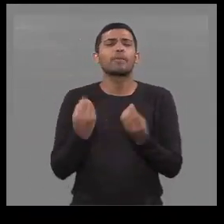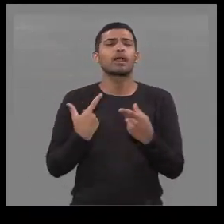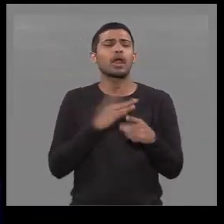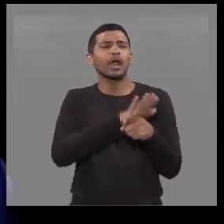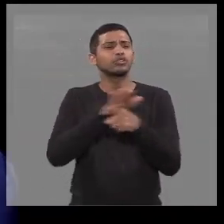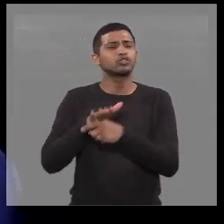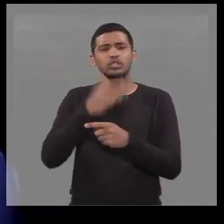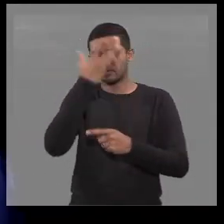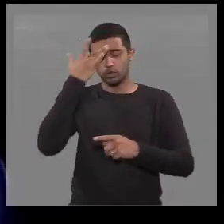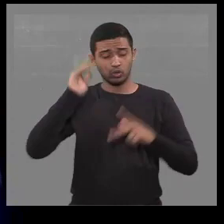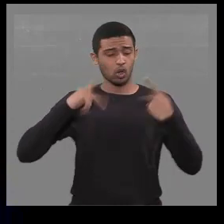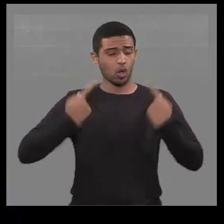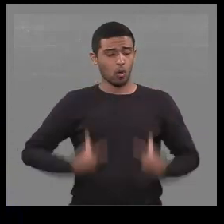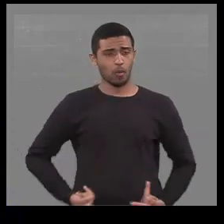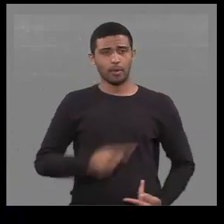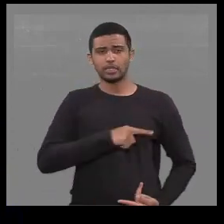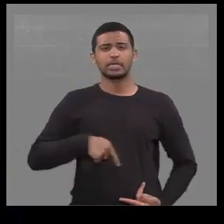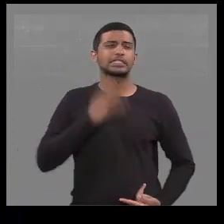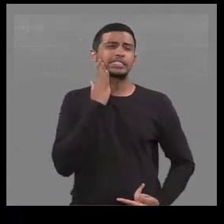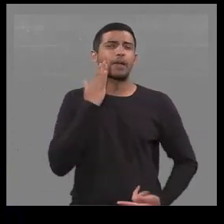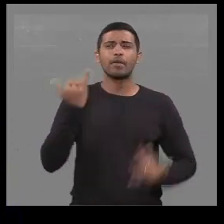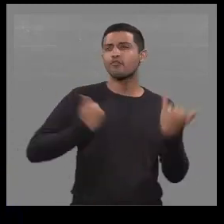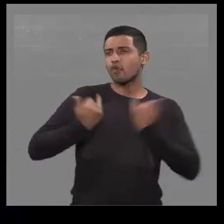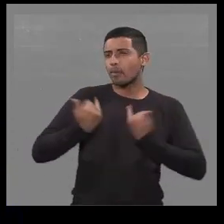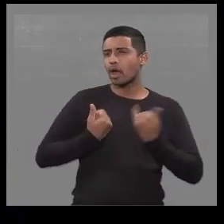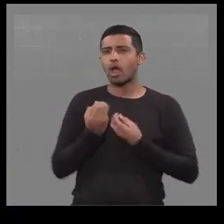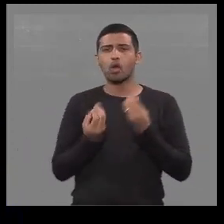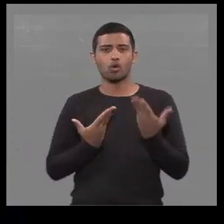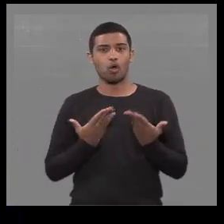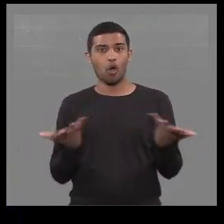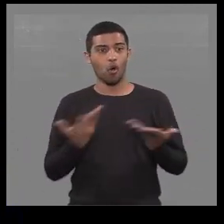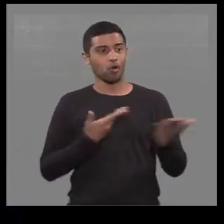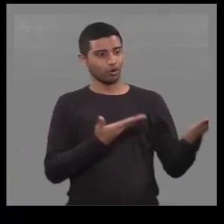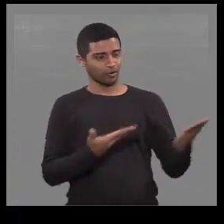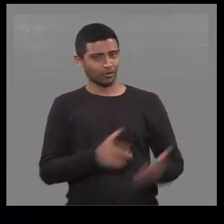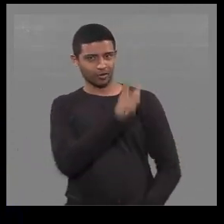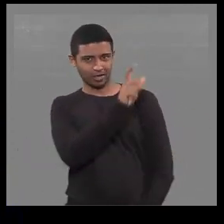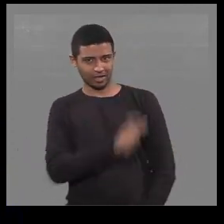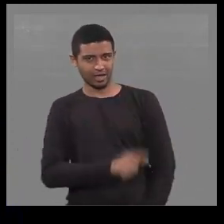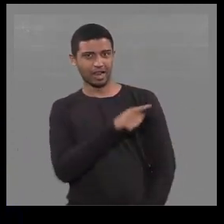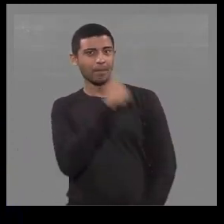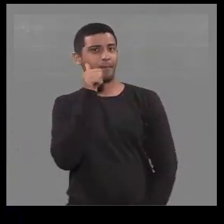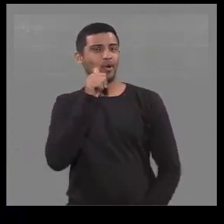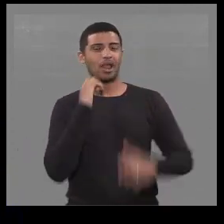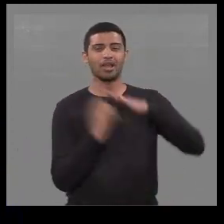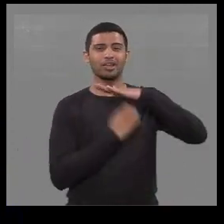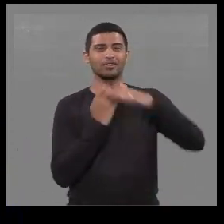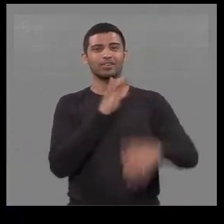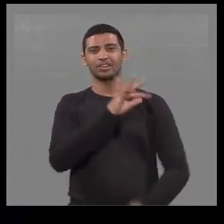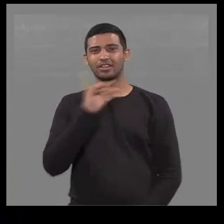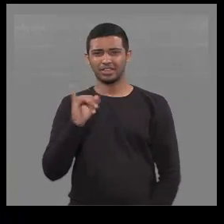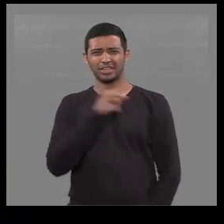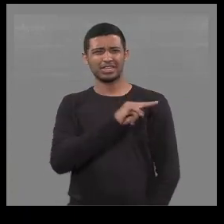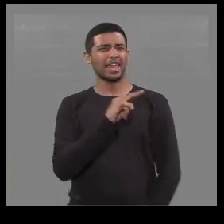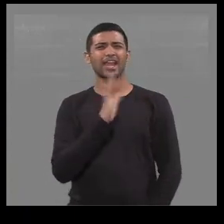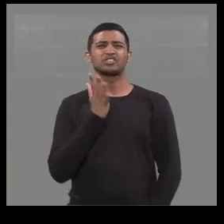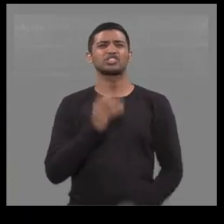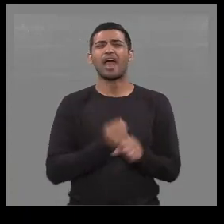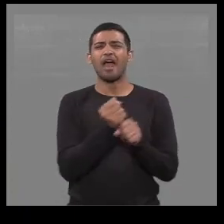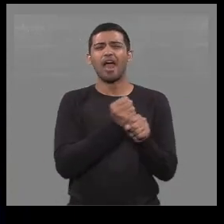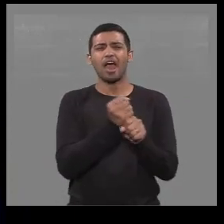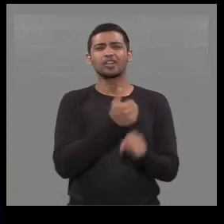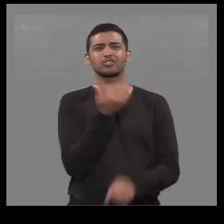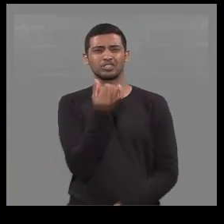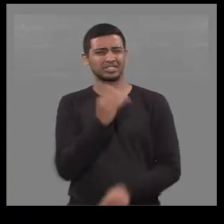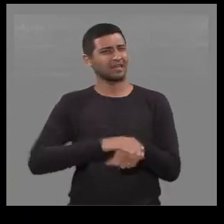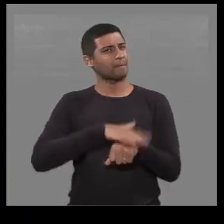criada para auxiliar o ser humano a lidar com informações. A nossa convidada de hoje é executiva em TI, onde atua há